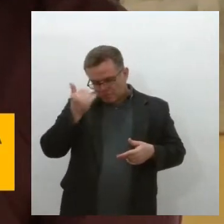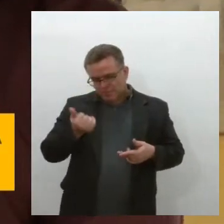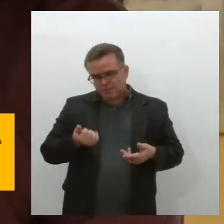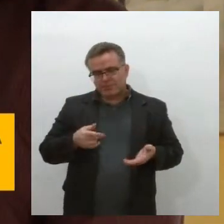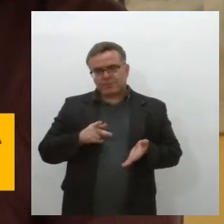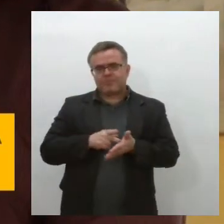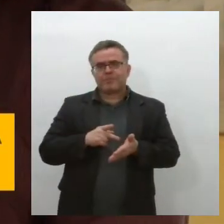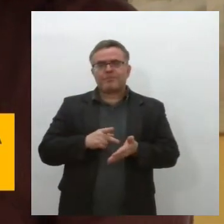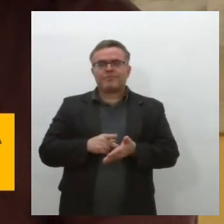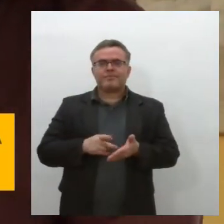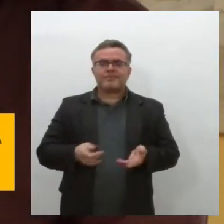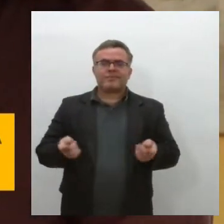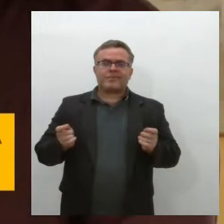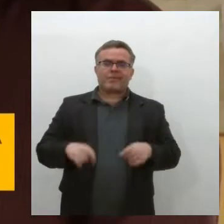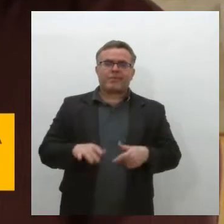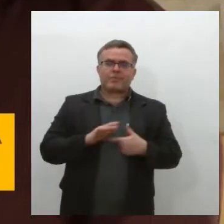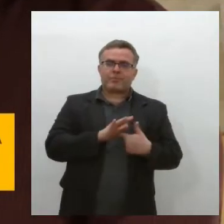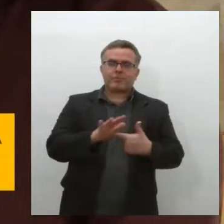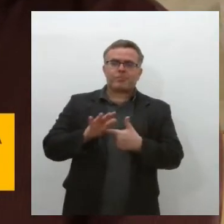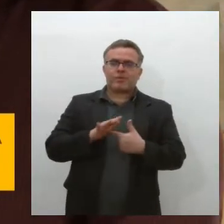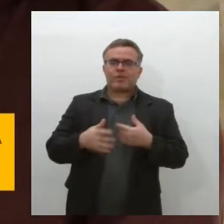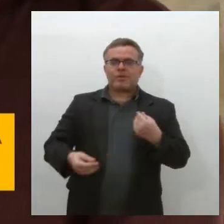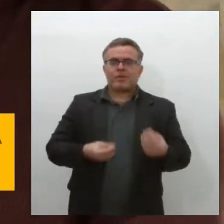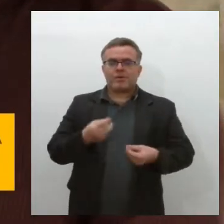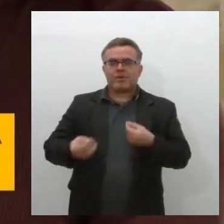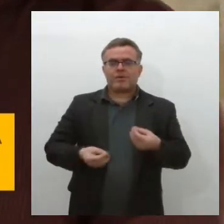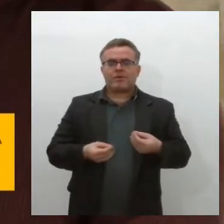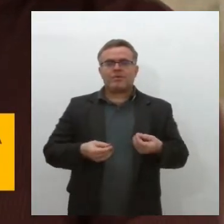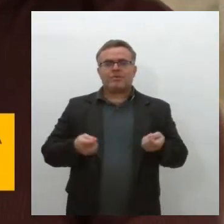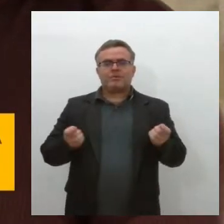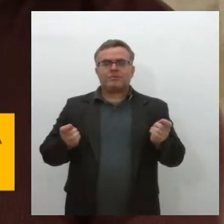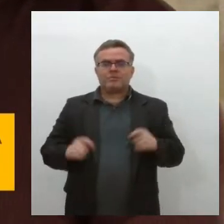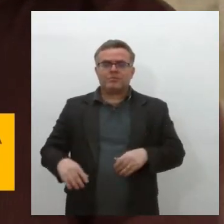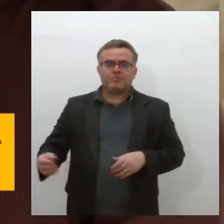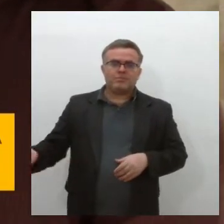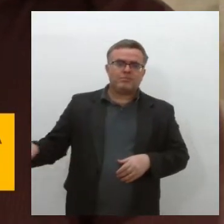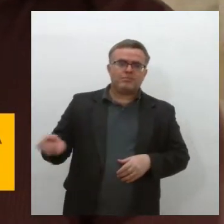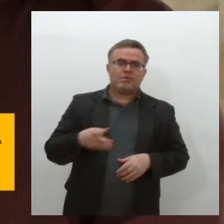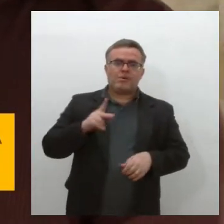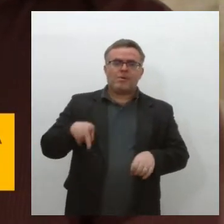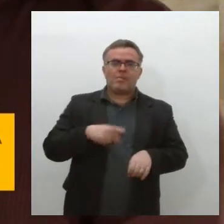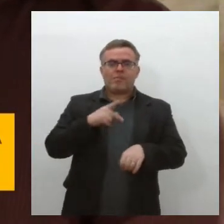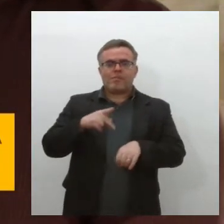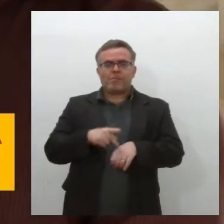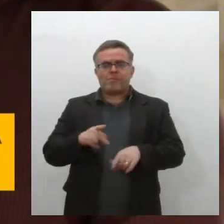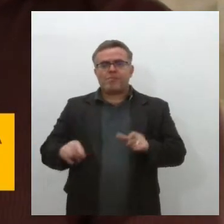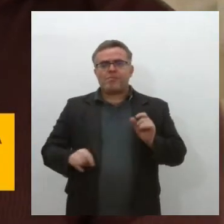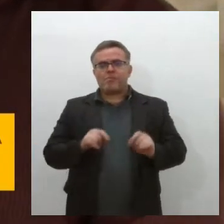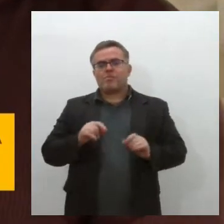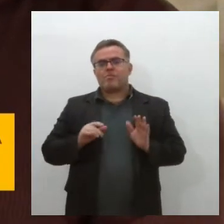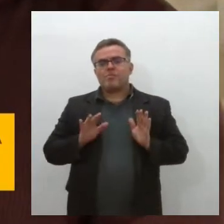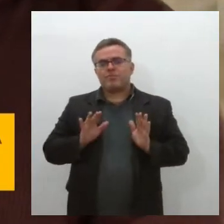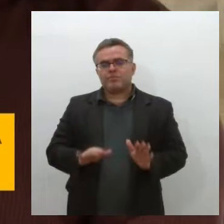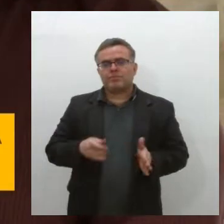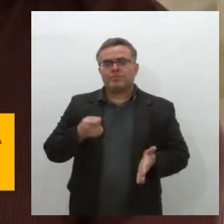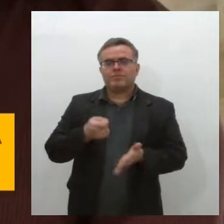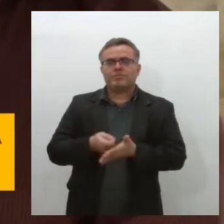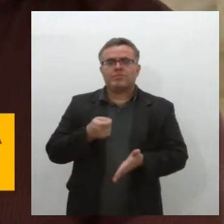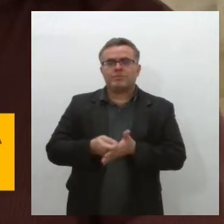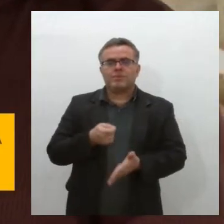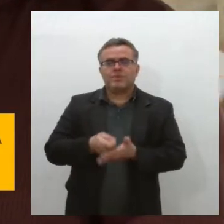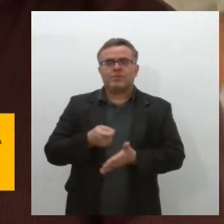identificação nacional está sendo já emitido em todo o país, mas há algumas exigências com relação